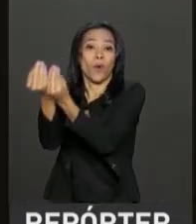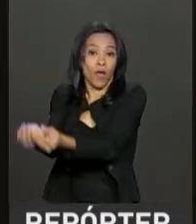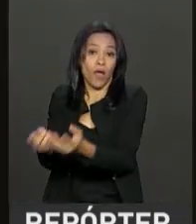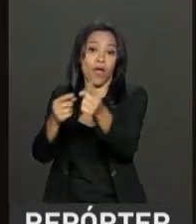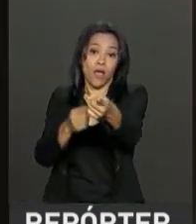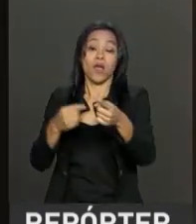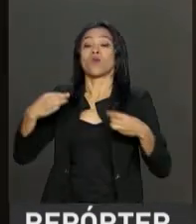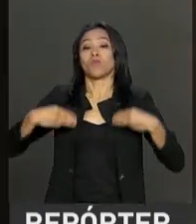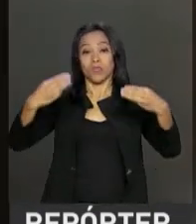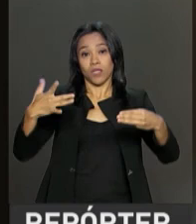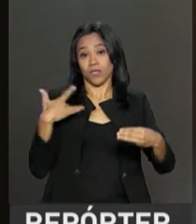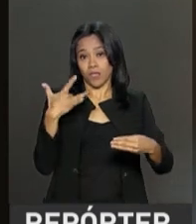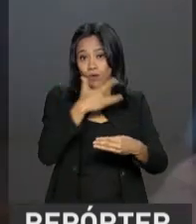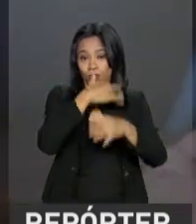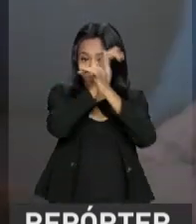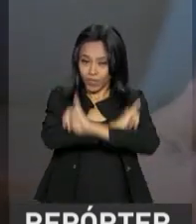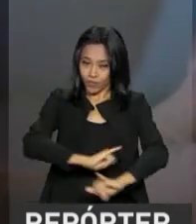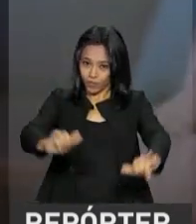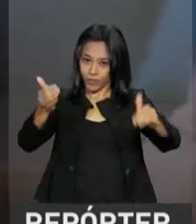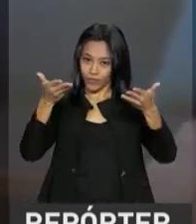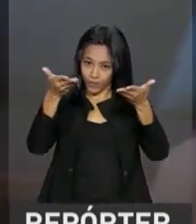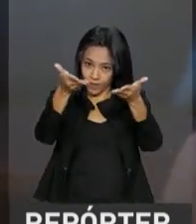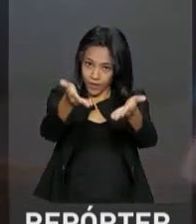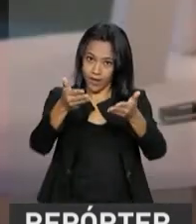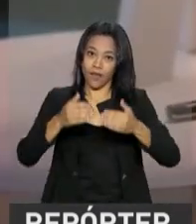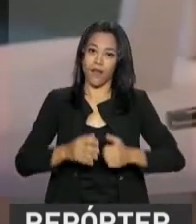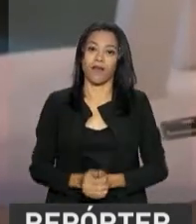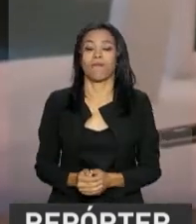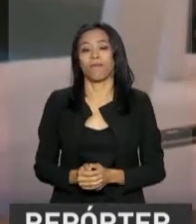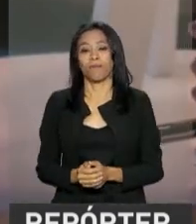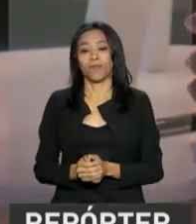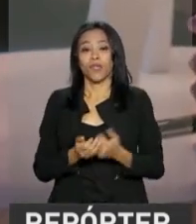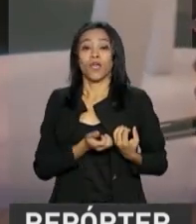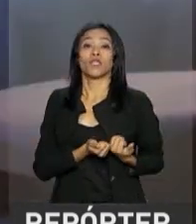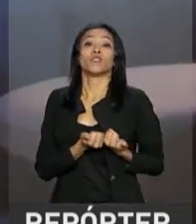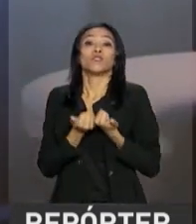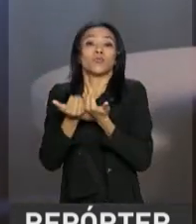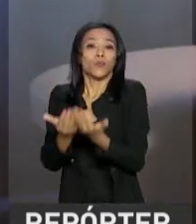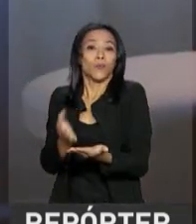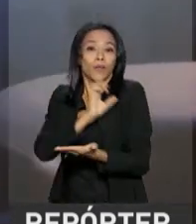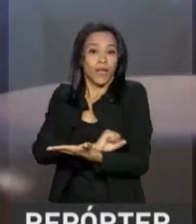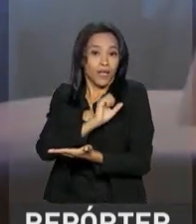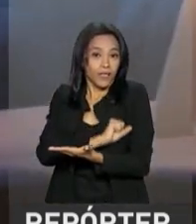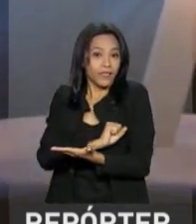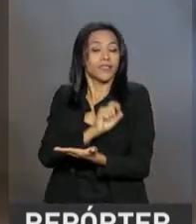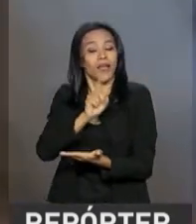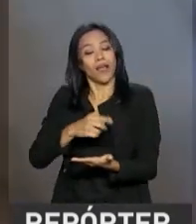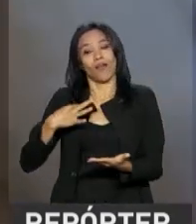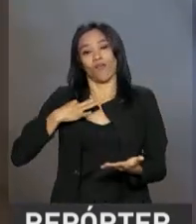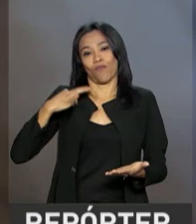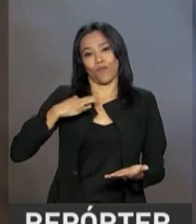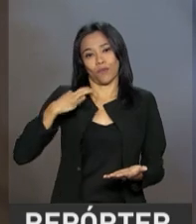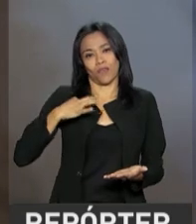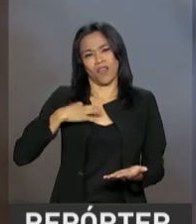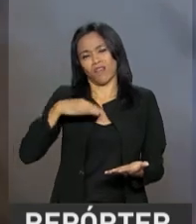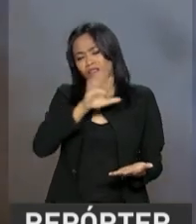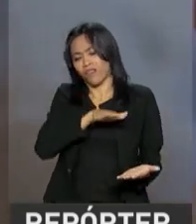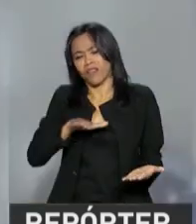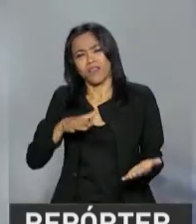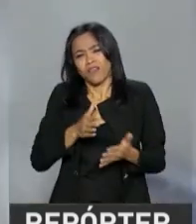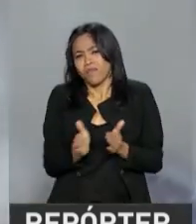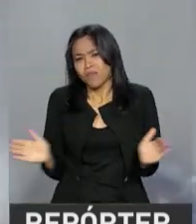lançou uma campanha nacional. Doar leite materno é um ato voluntário. Muitas crianças prematuras, de baixo